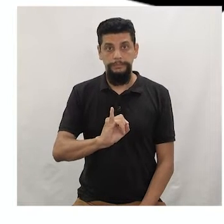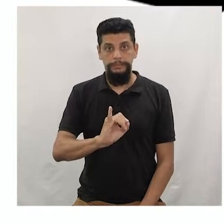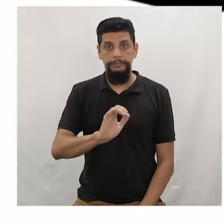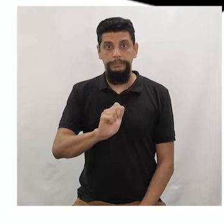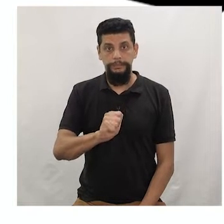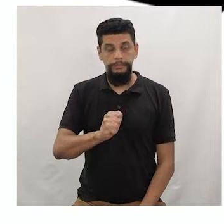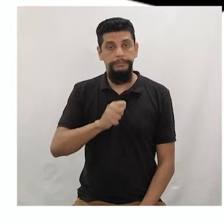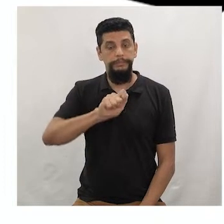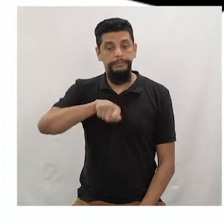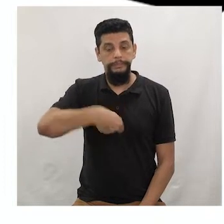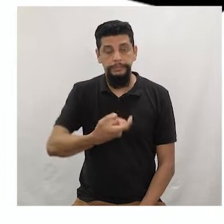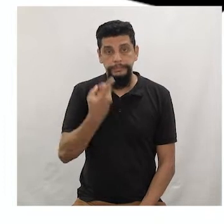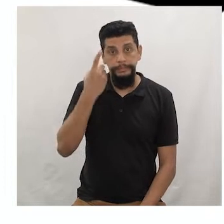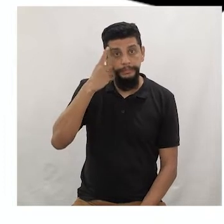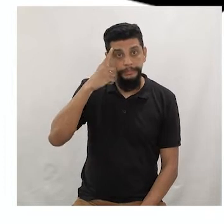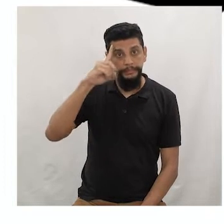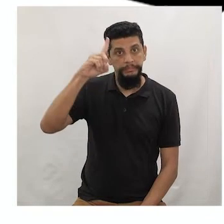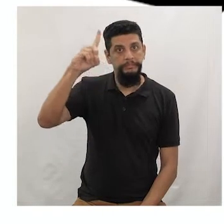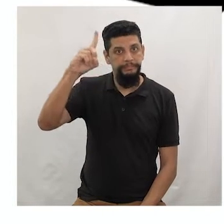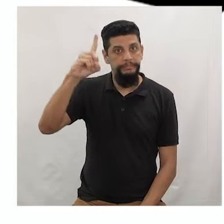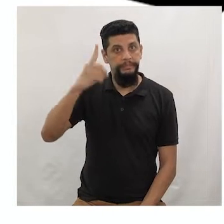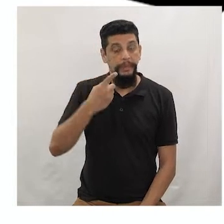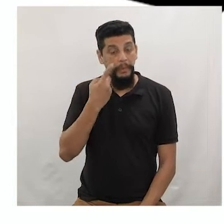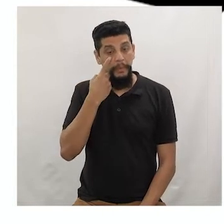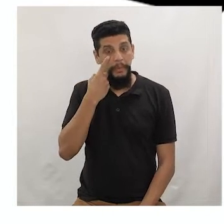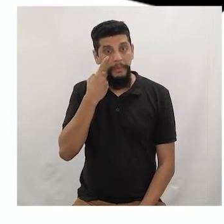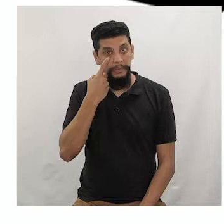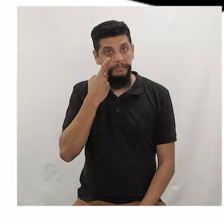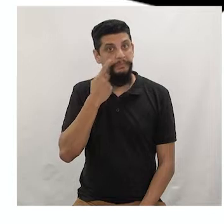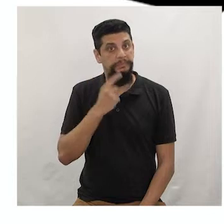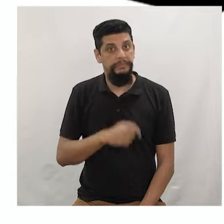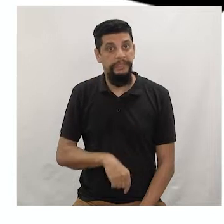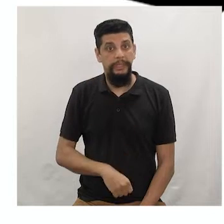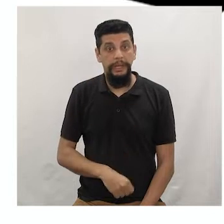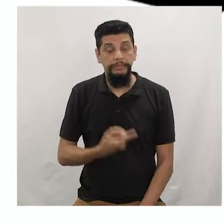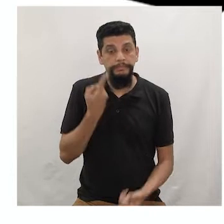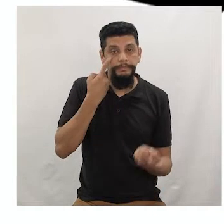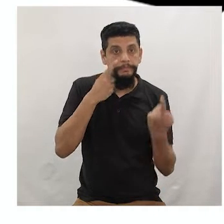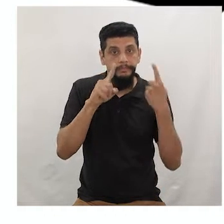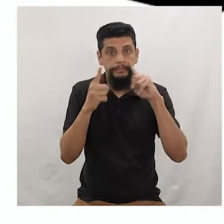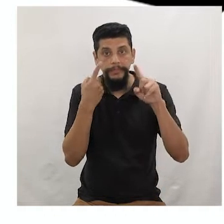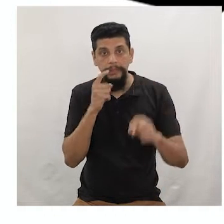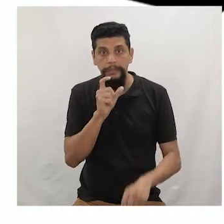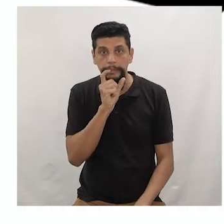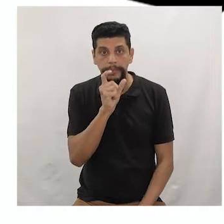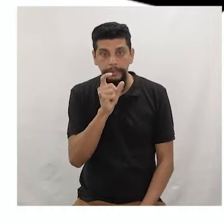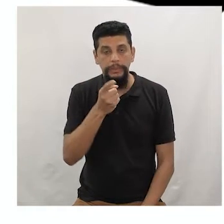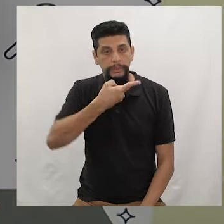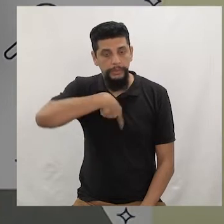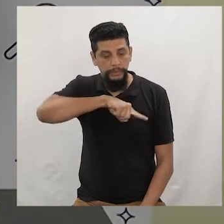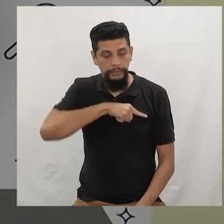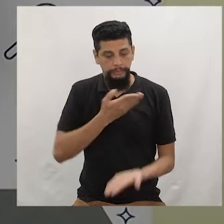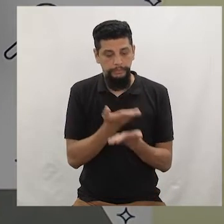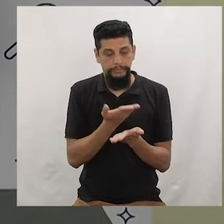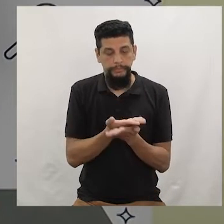dia. Muito bem! Olha a lupinha ali, ela adivinhou